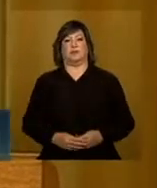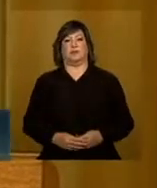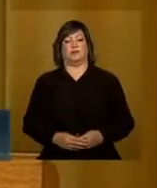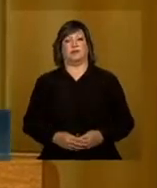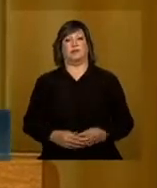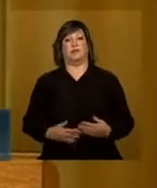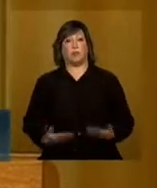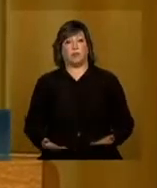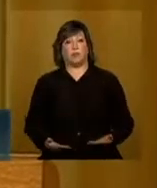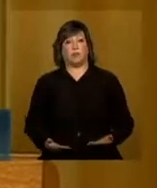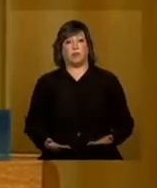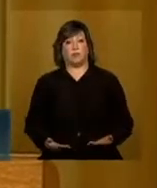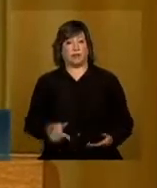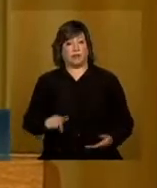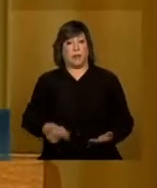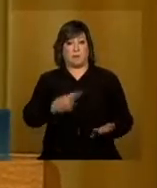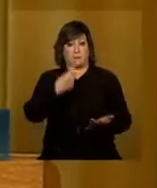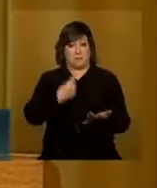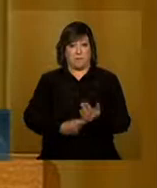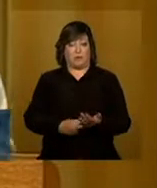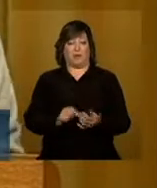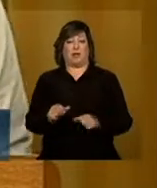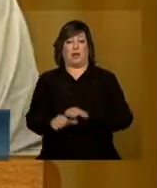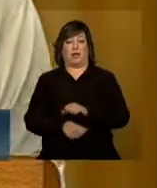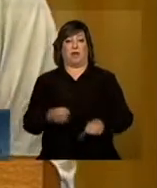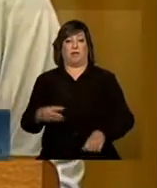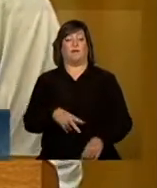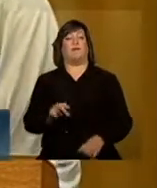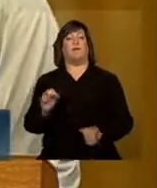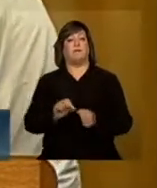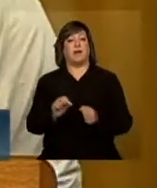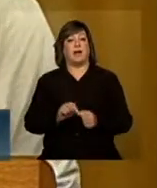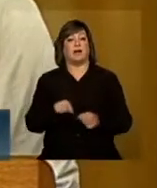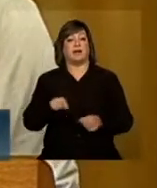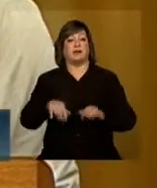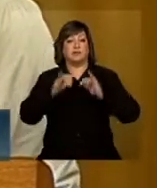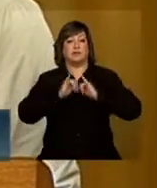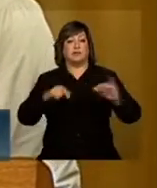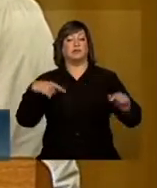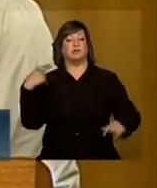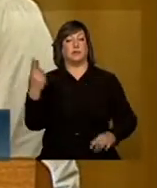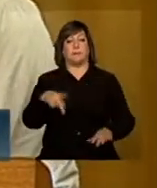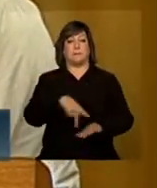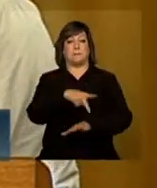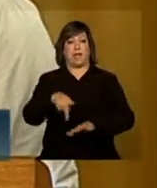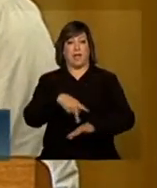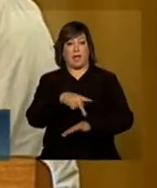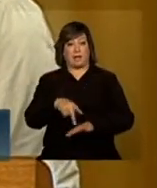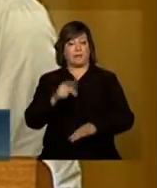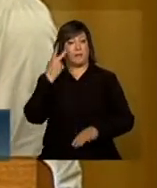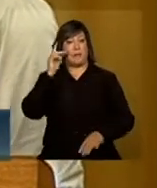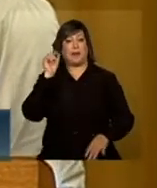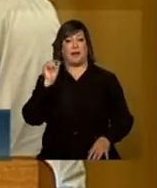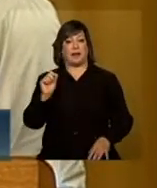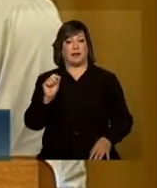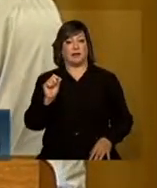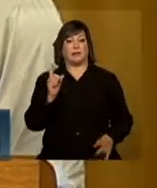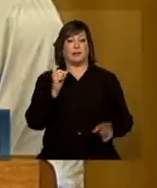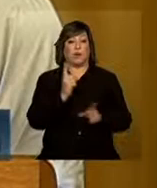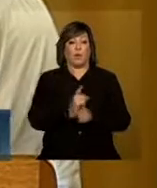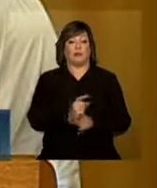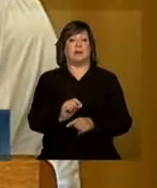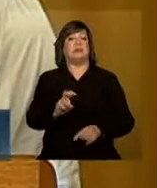Então, a promessa renovada faz esse chamamento aos países para que se encontre a